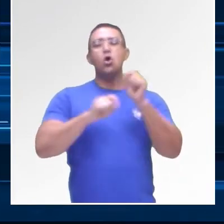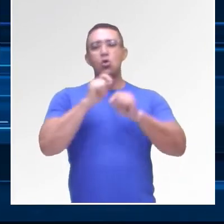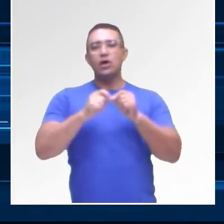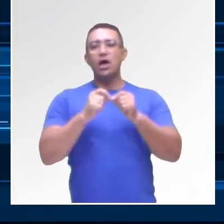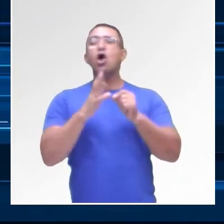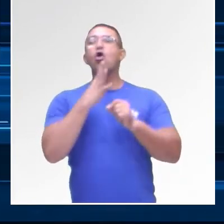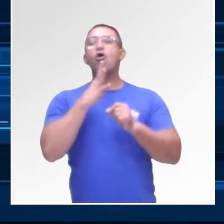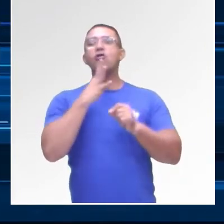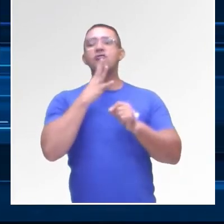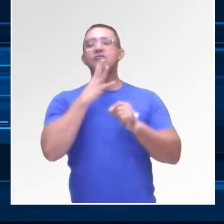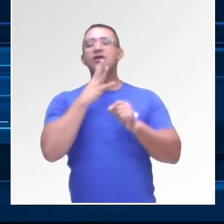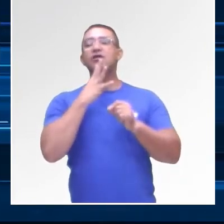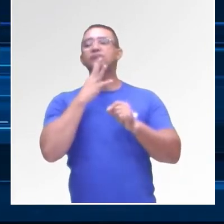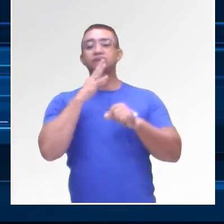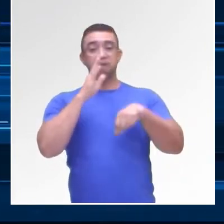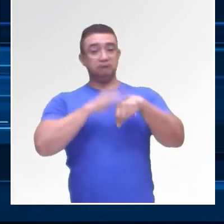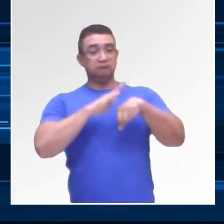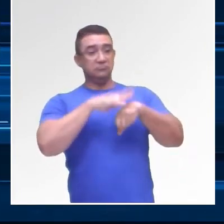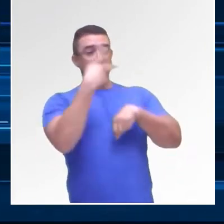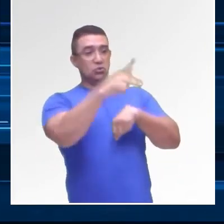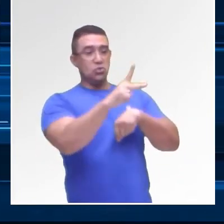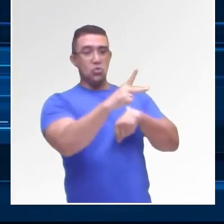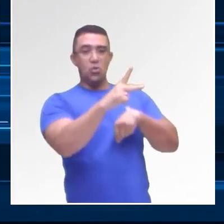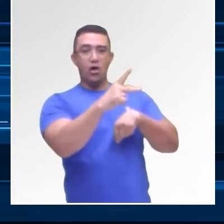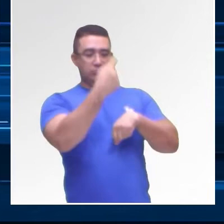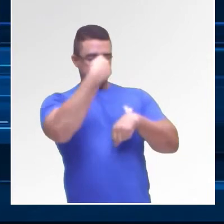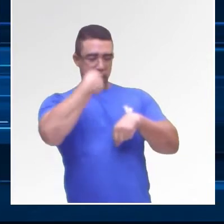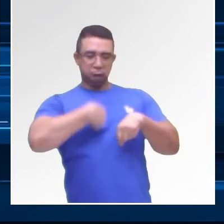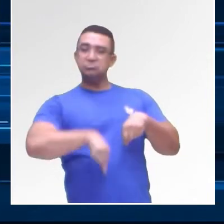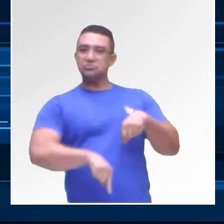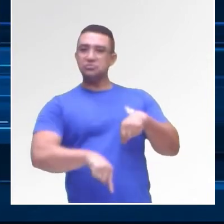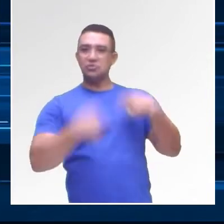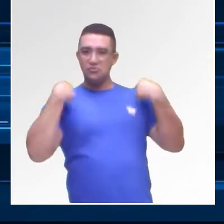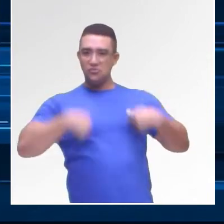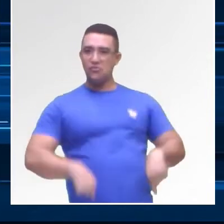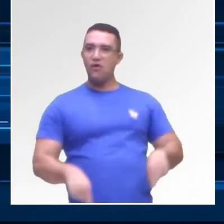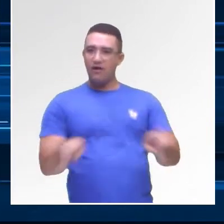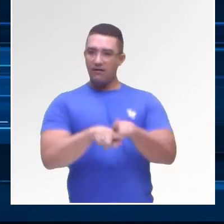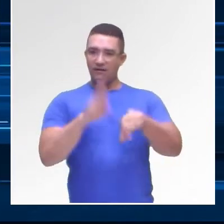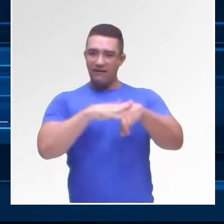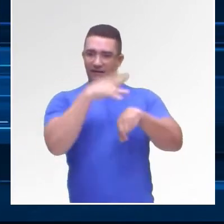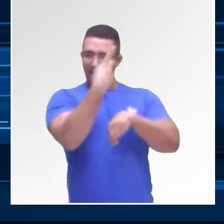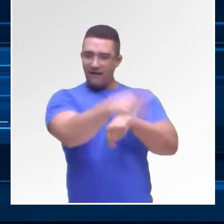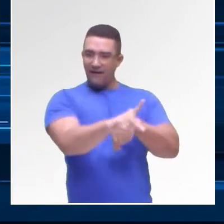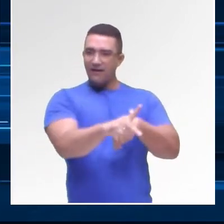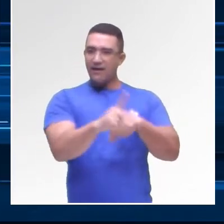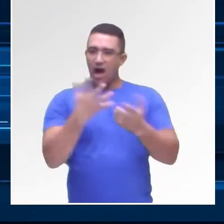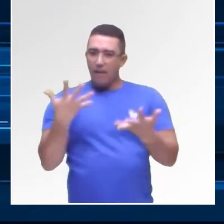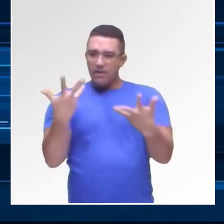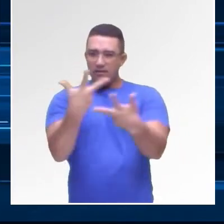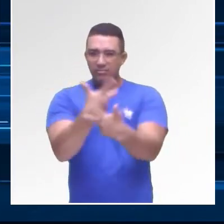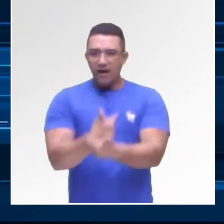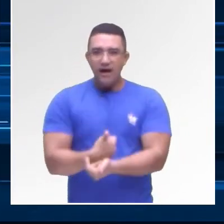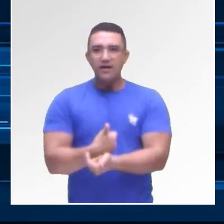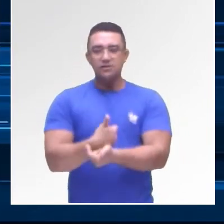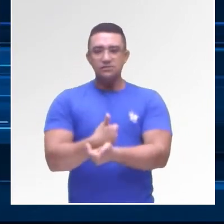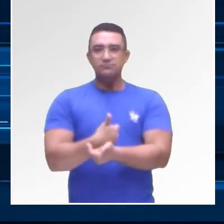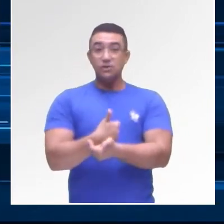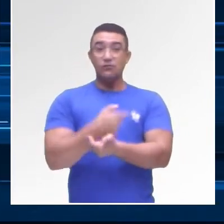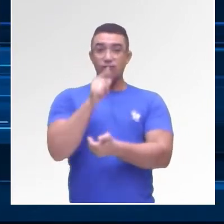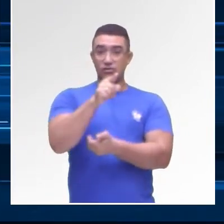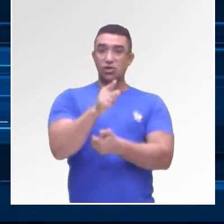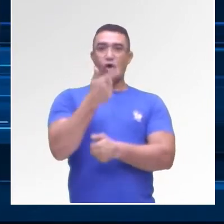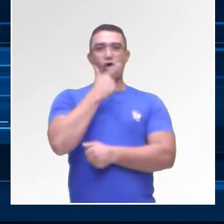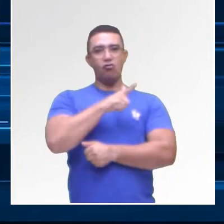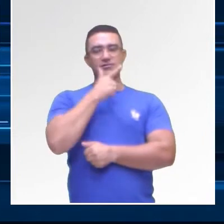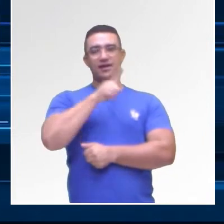suas habilidades, e isso dá um retorno, um feedback para você mesmo, onde você acaba se encontrando mais,